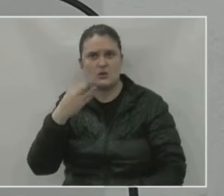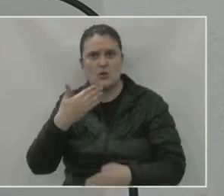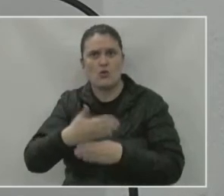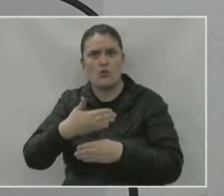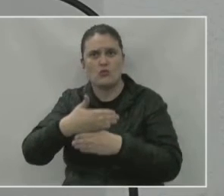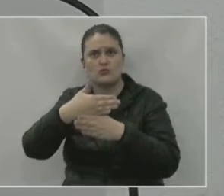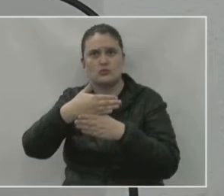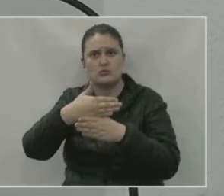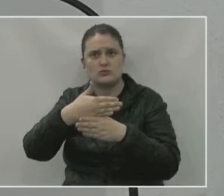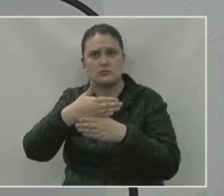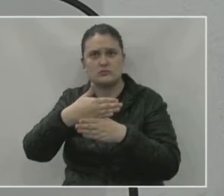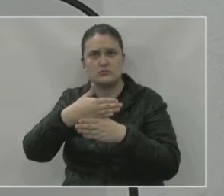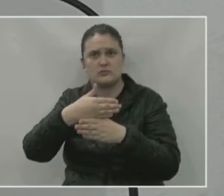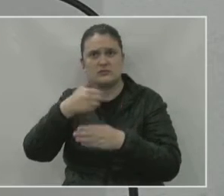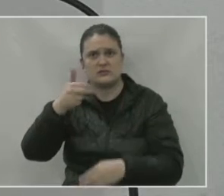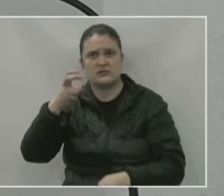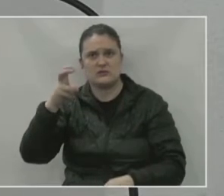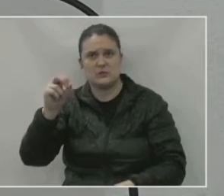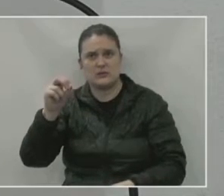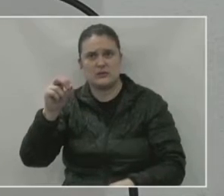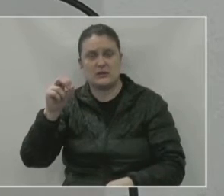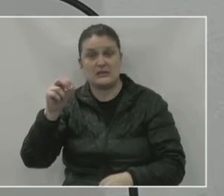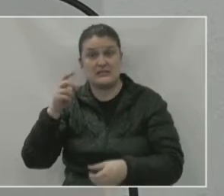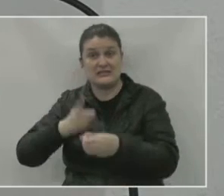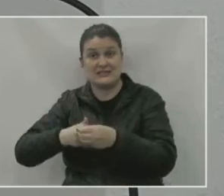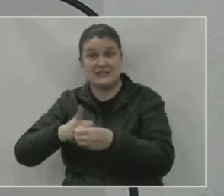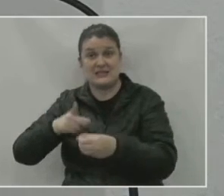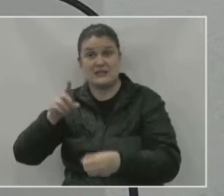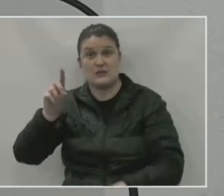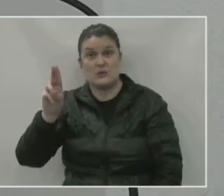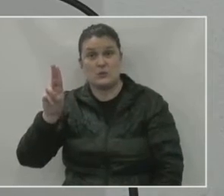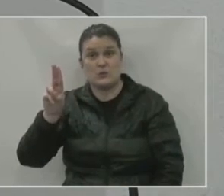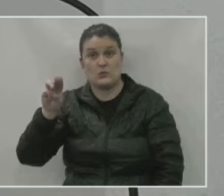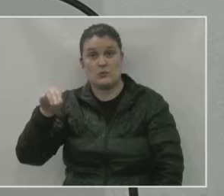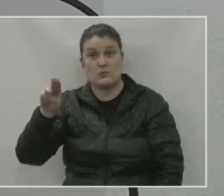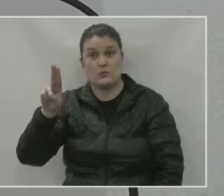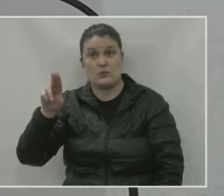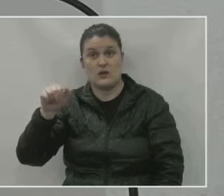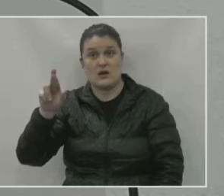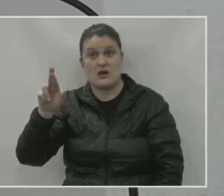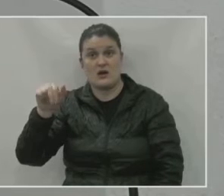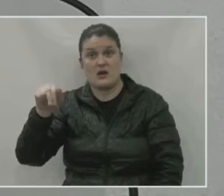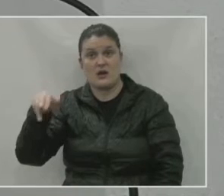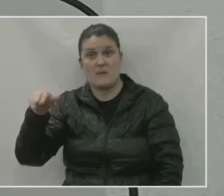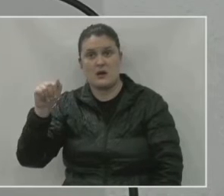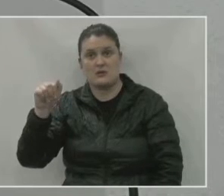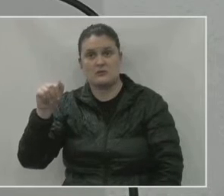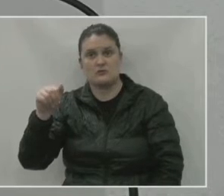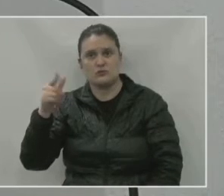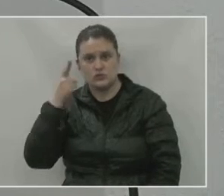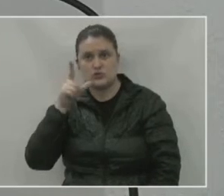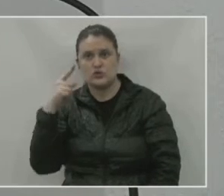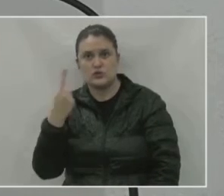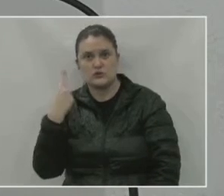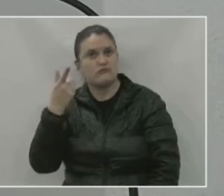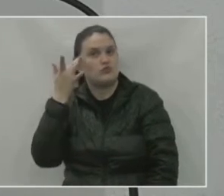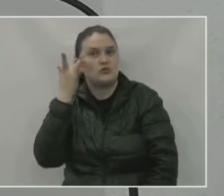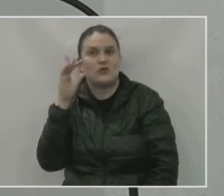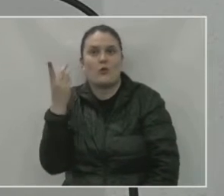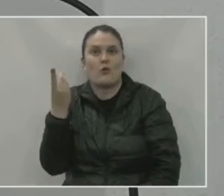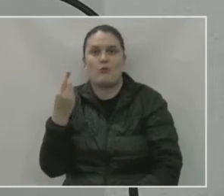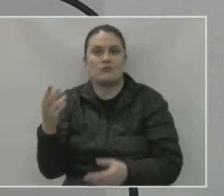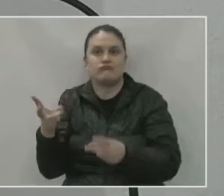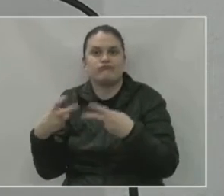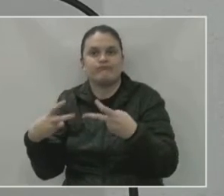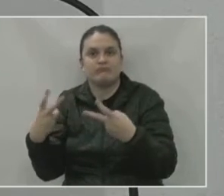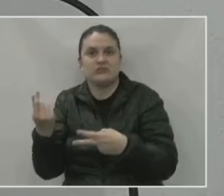presos. O Moarama está construindo por conta. Não sei como que estão levantando esse dinheiro. Mas nós